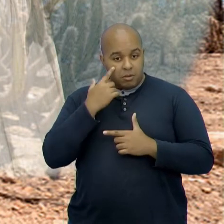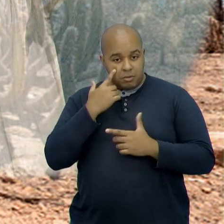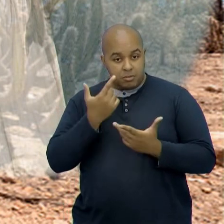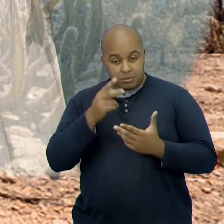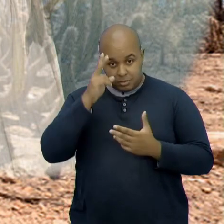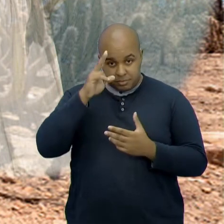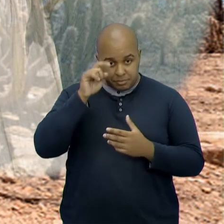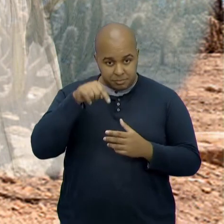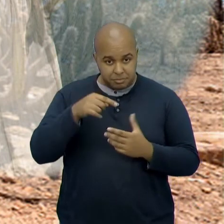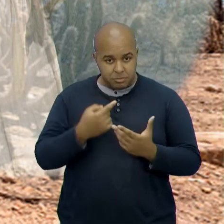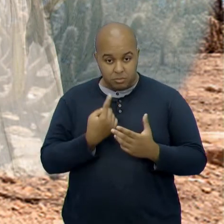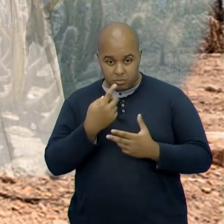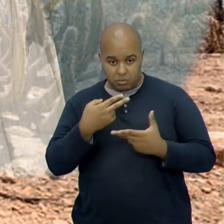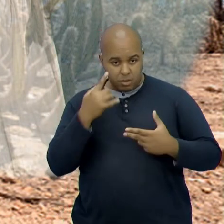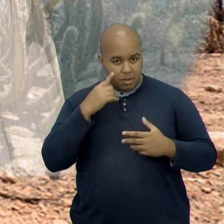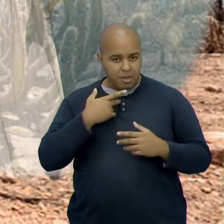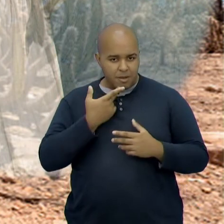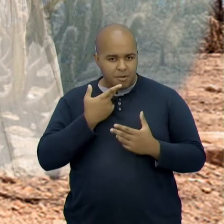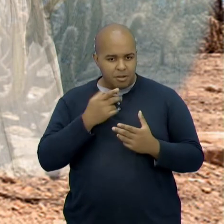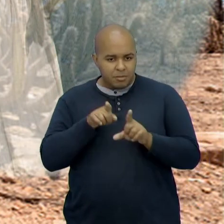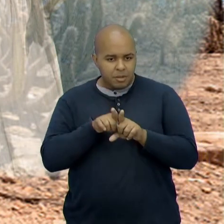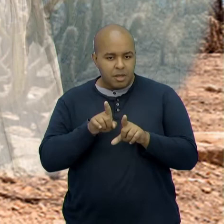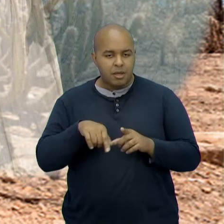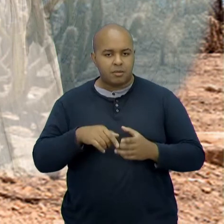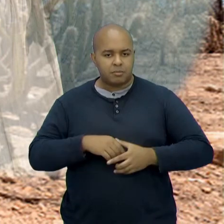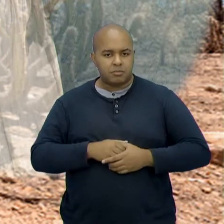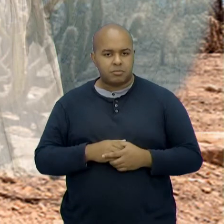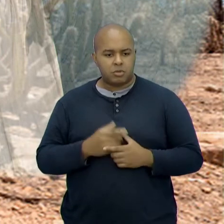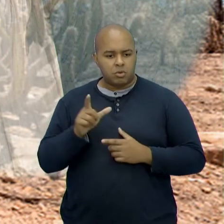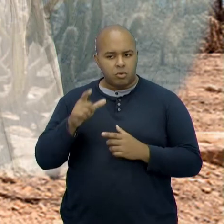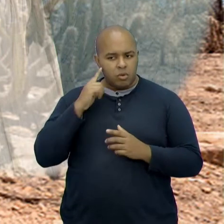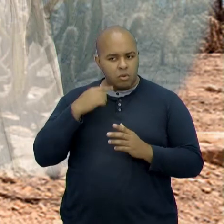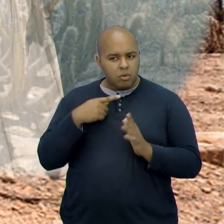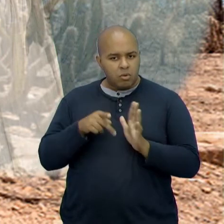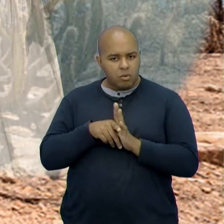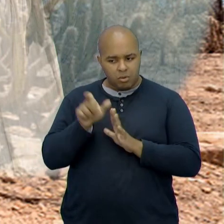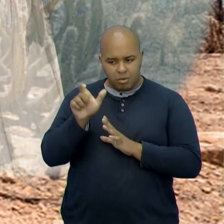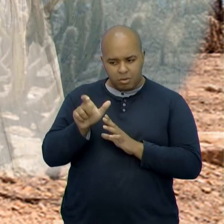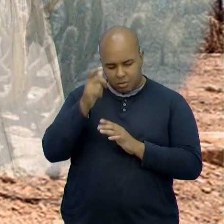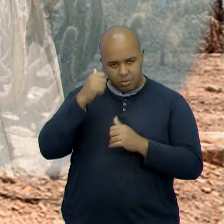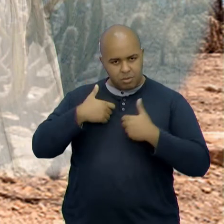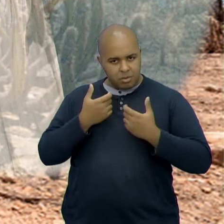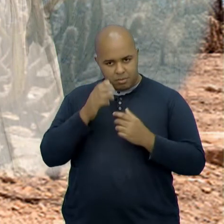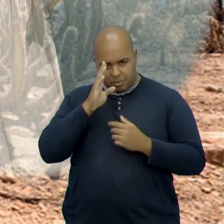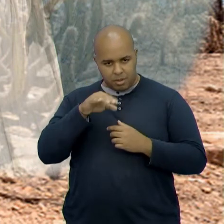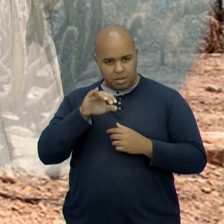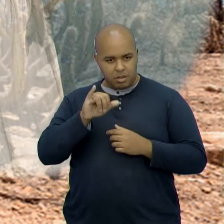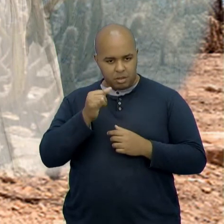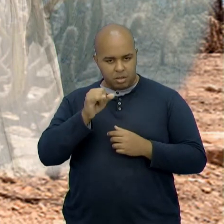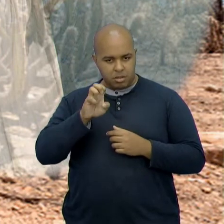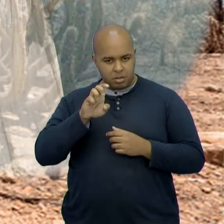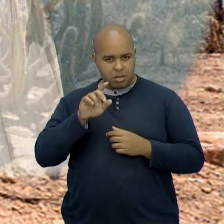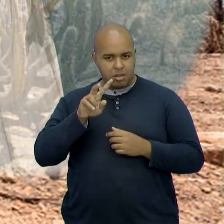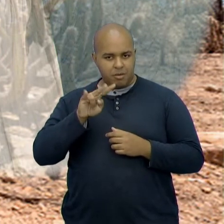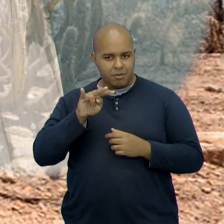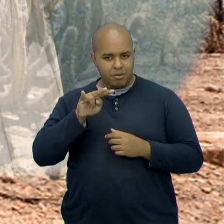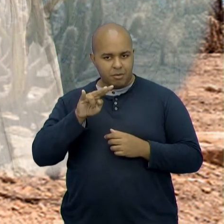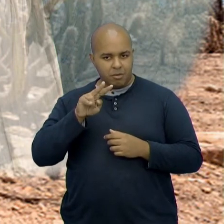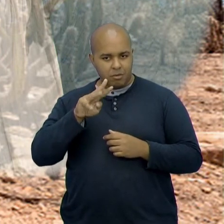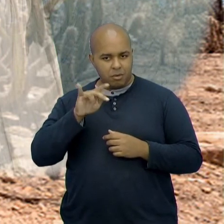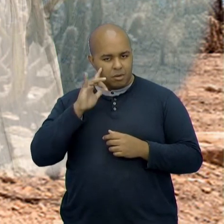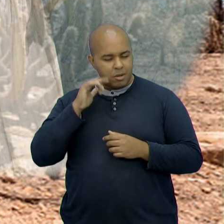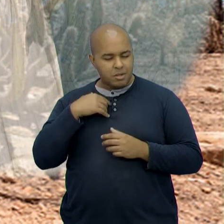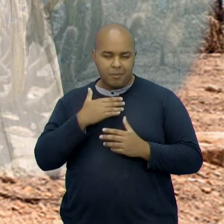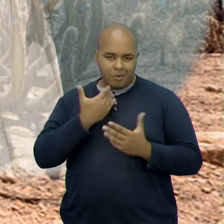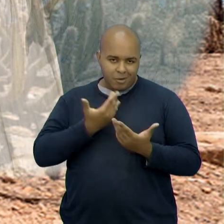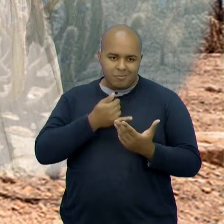só, lembrando aqui, uma coisa que eu quero lembrar é que o ator principal, que é o Antônio Conselheiro, é o José Wilker, que já faleceu, né? Um grande